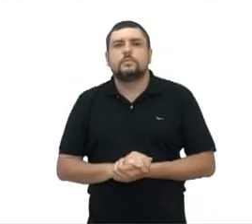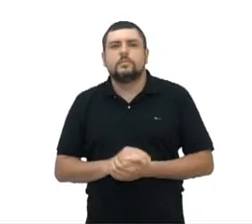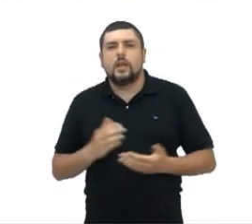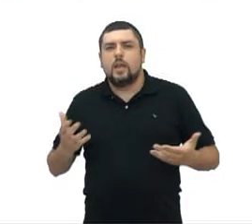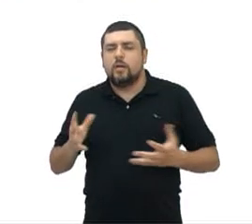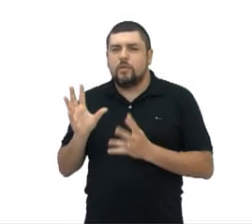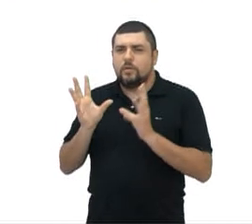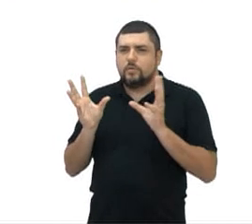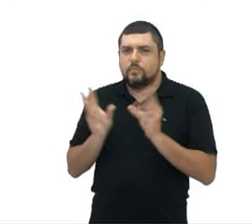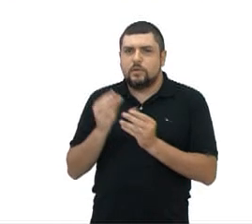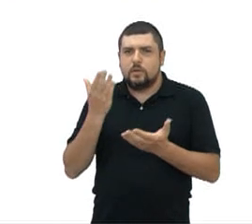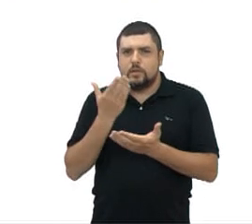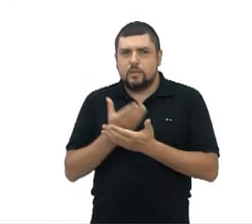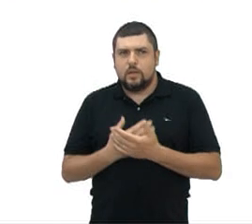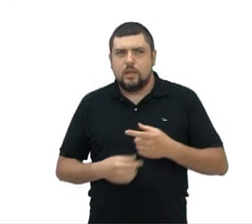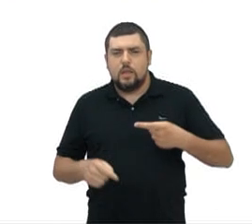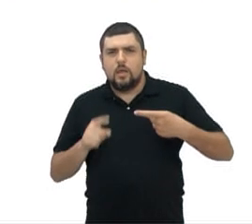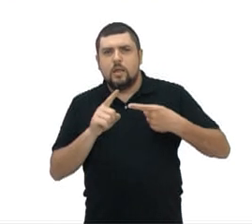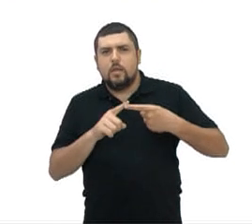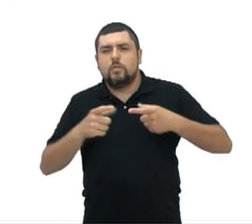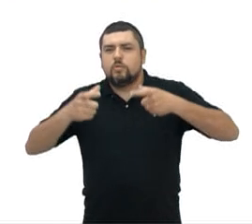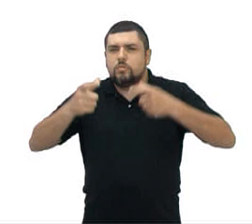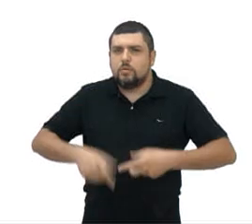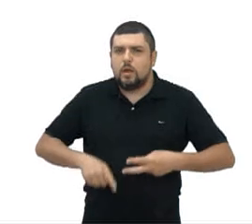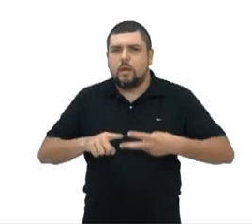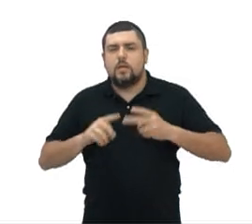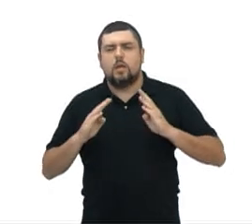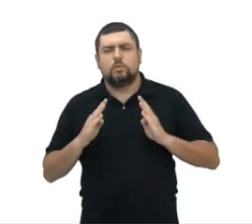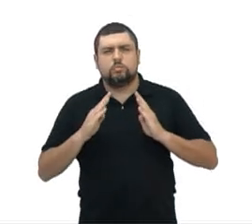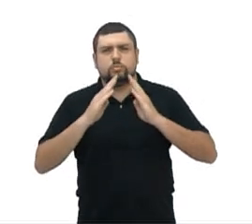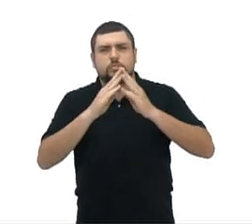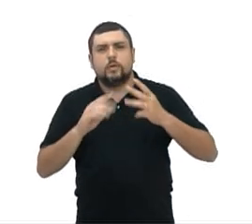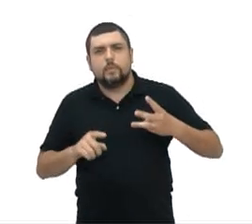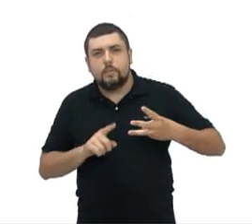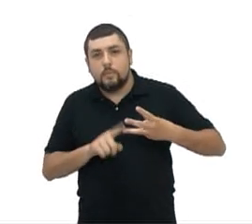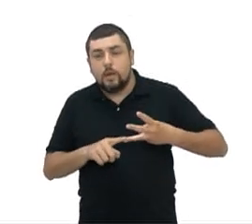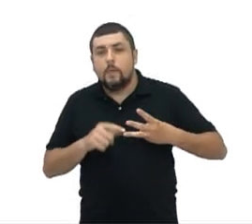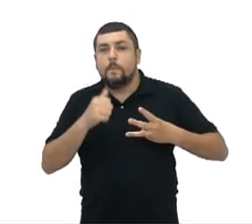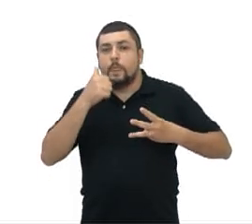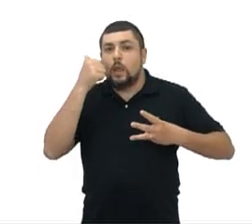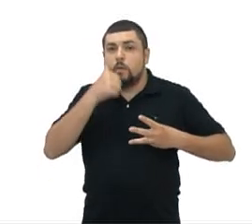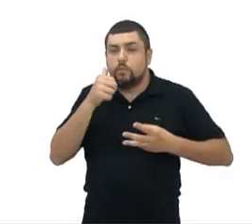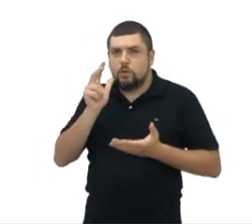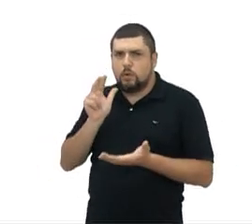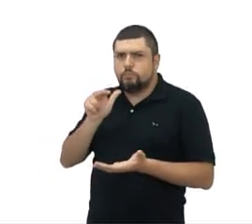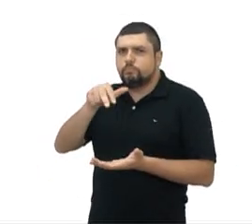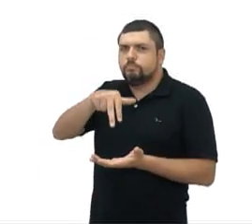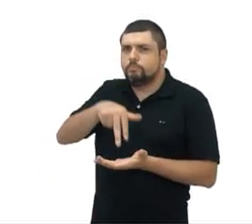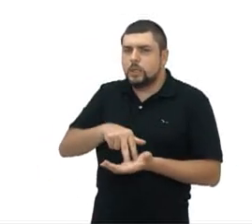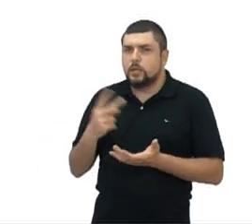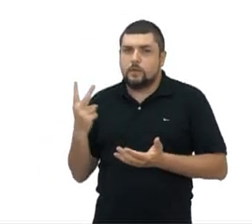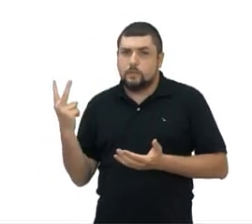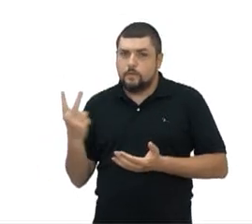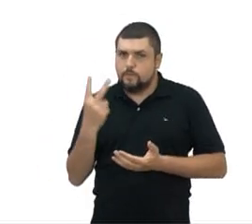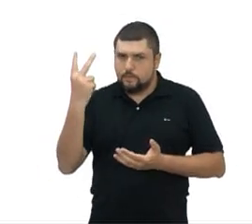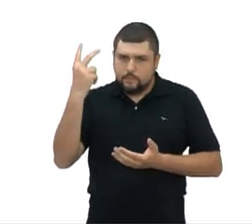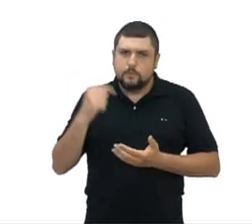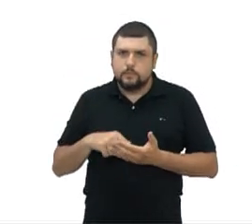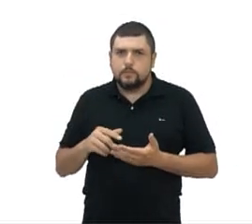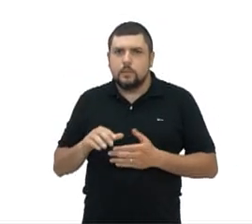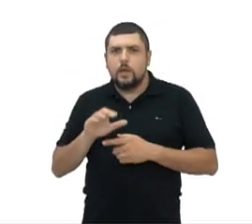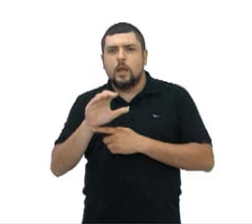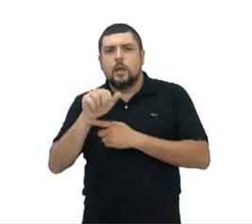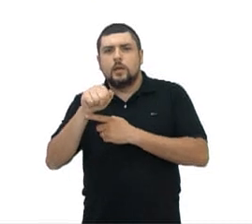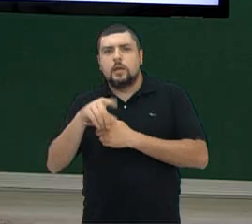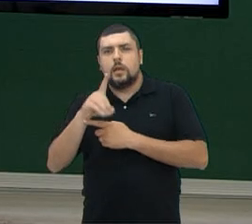comigo, religião, pirâmides Kushitas. Coloquei novamente um papel feminino, destaque para as Candaces, porque, poxa, é uma coisa assim que